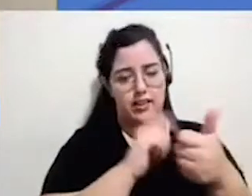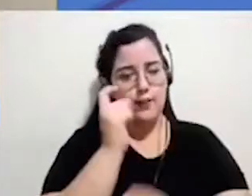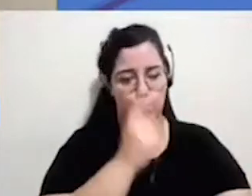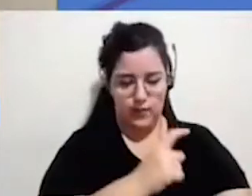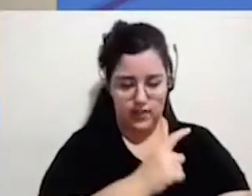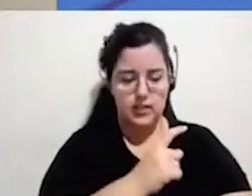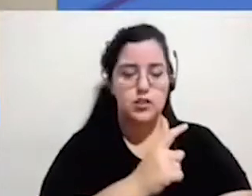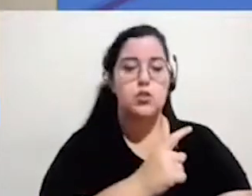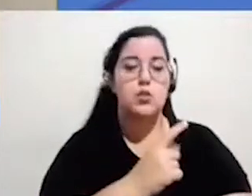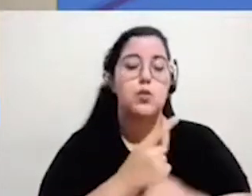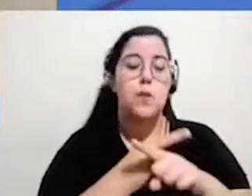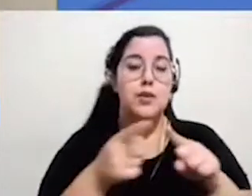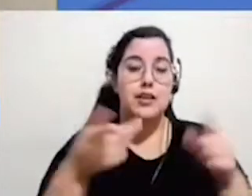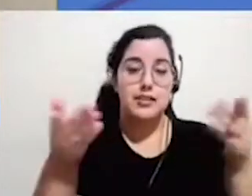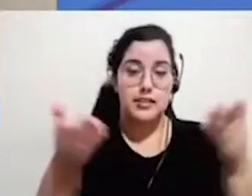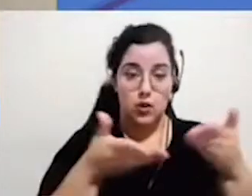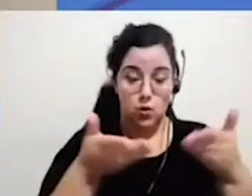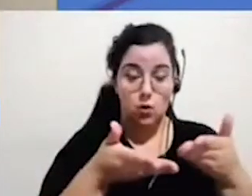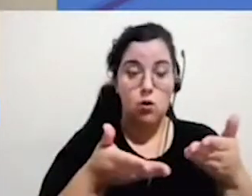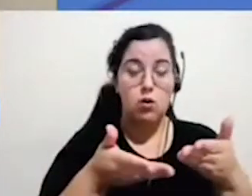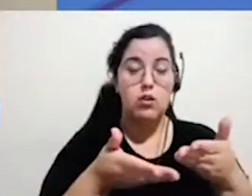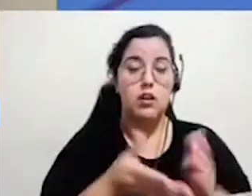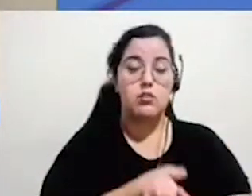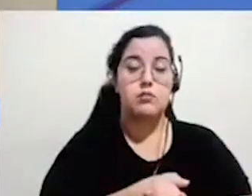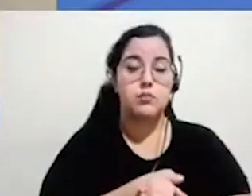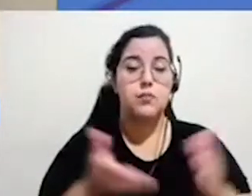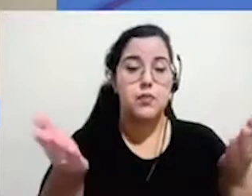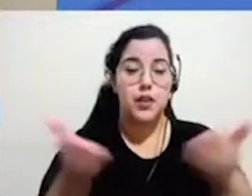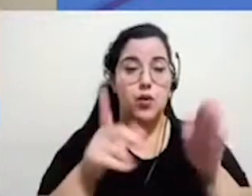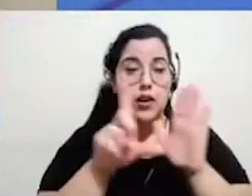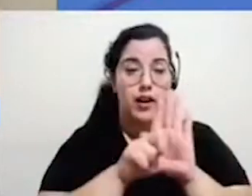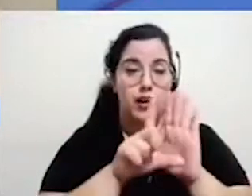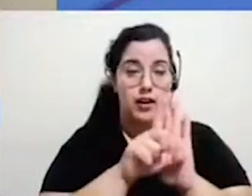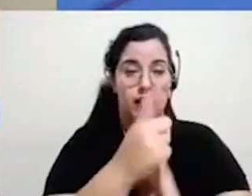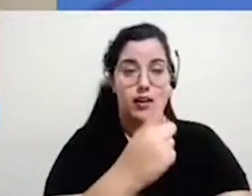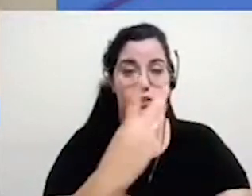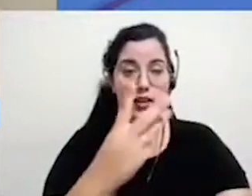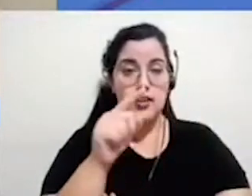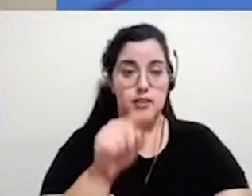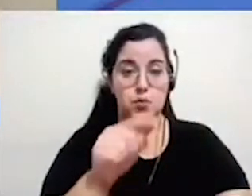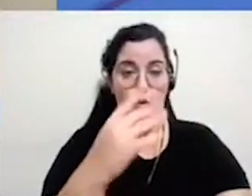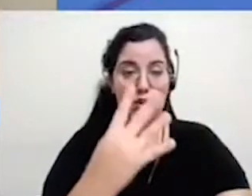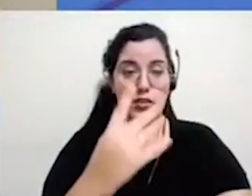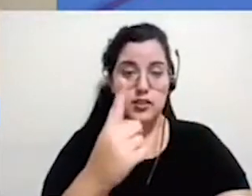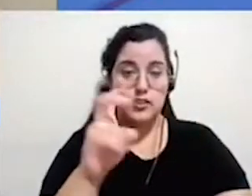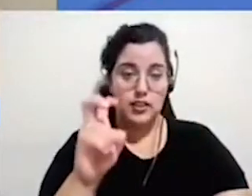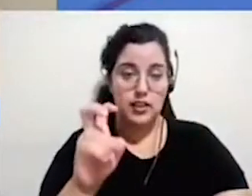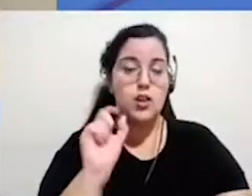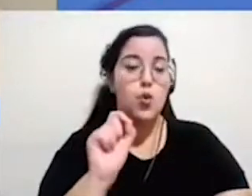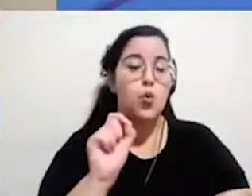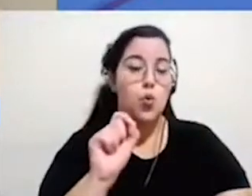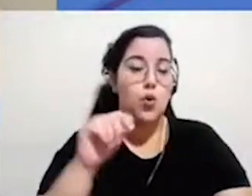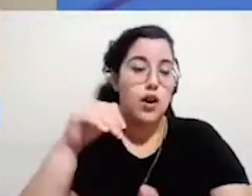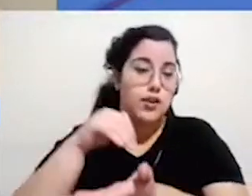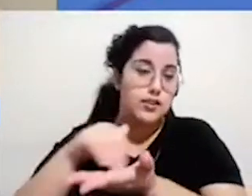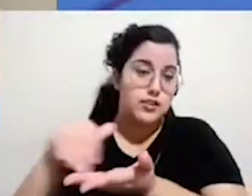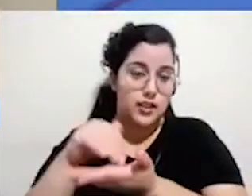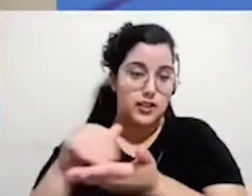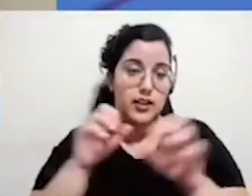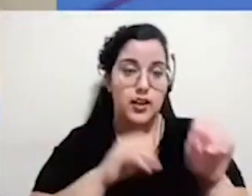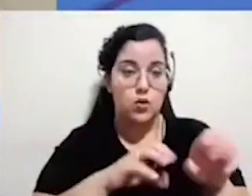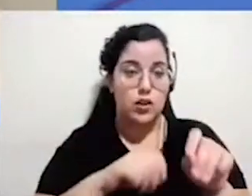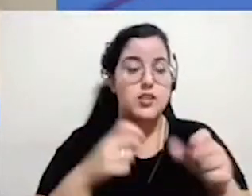Uhum. Agora, com a Lei 13.415, cabe à Secretaria da Educação oferecer